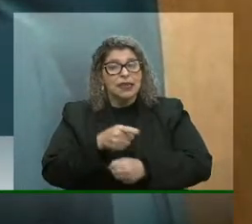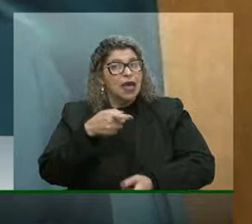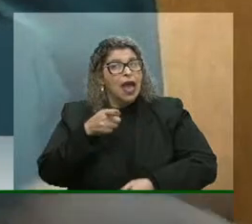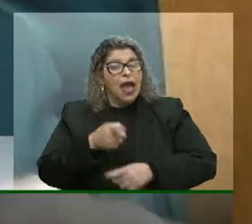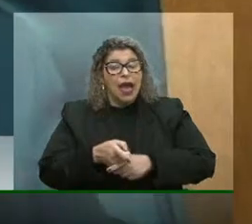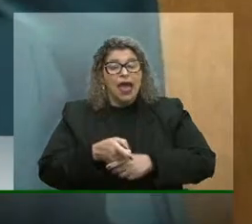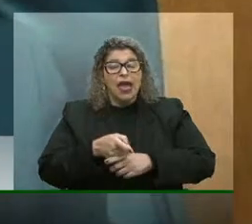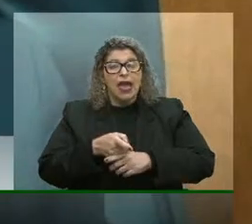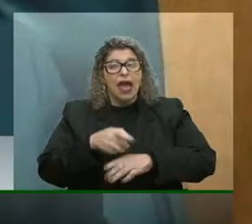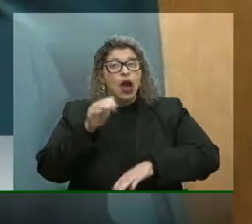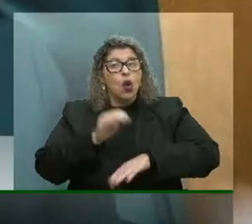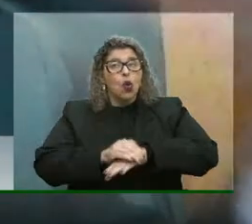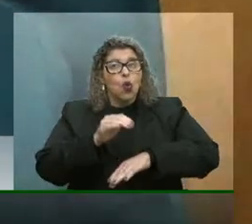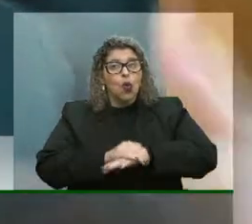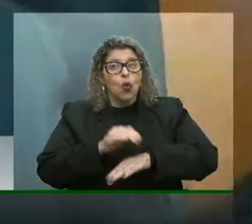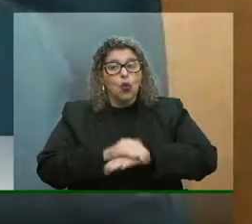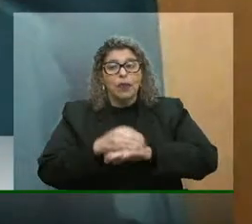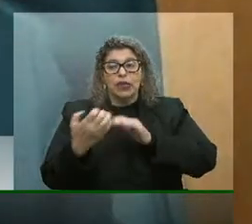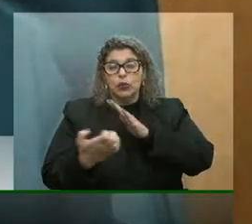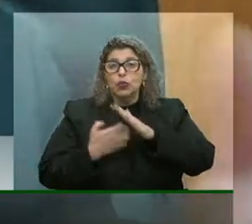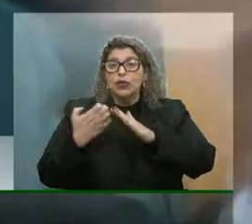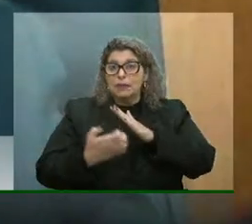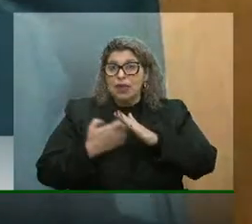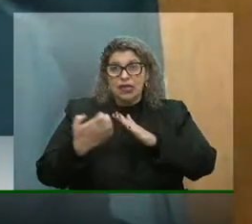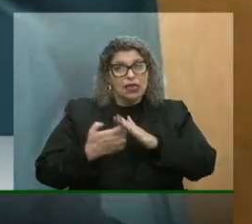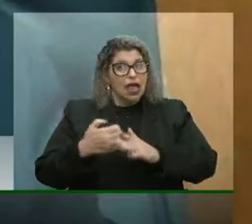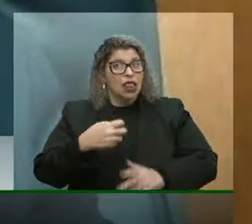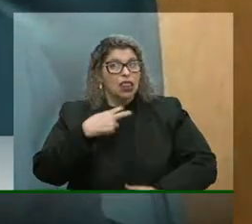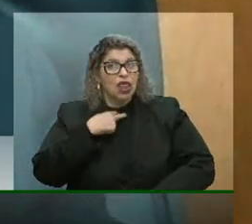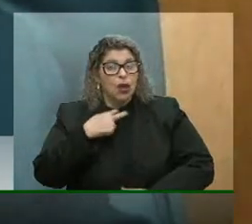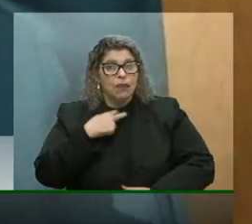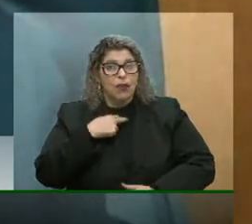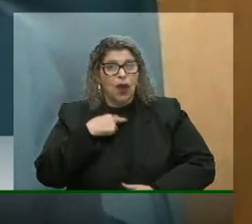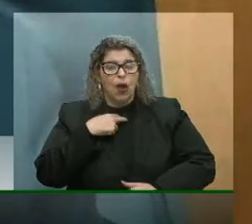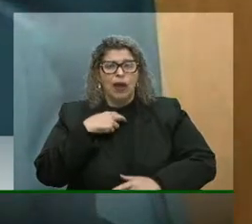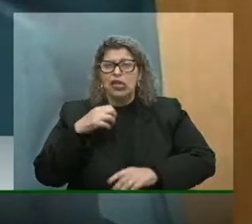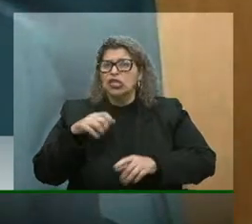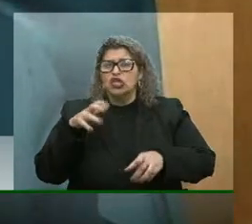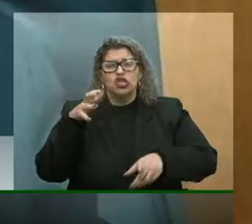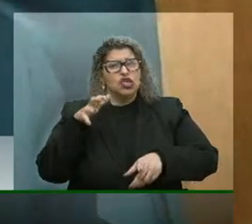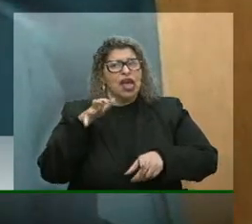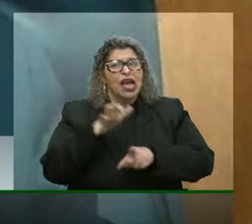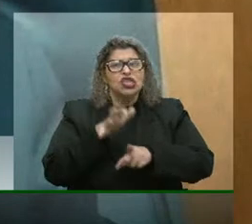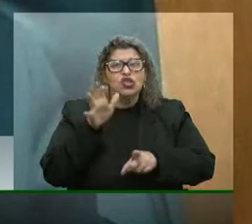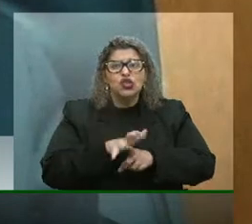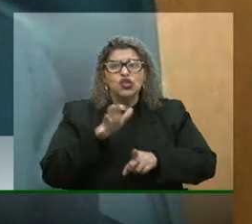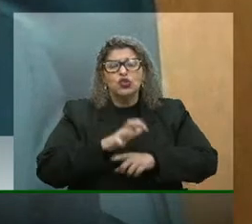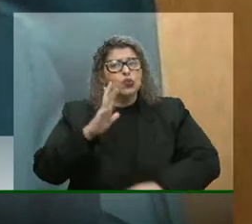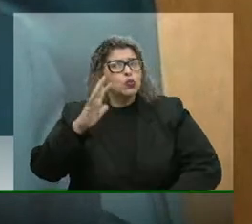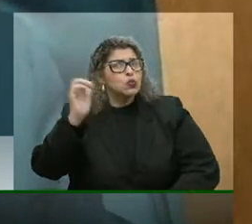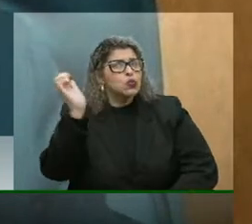empresários, foi o que houve agora devido à pandemia mundial, que atingiu o Brasil e o Rio Grande do Sul, eles pararam